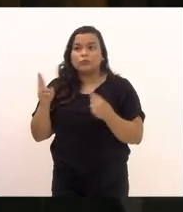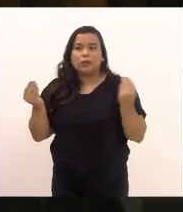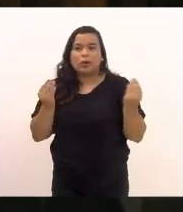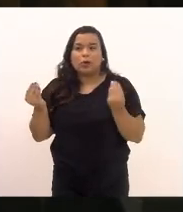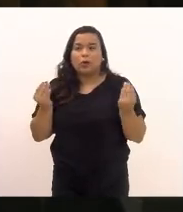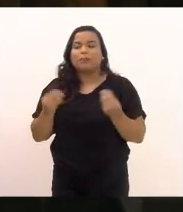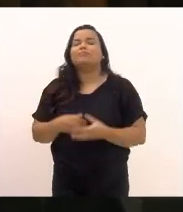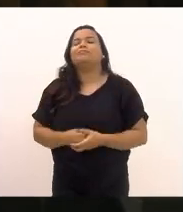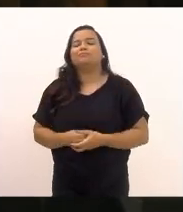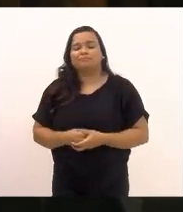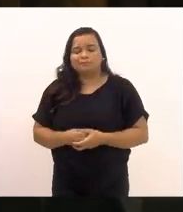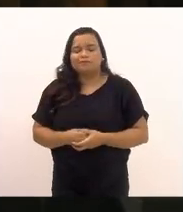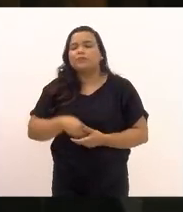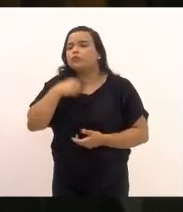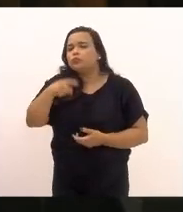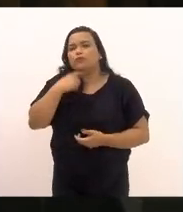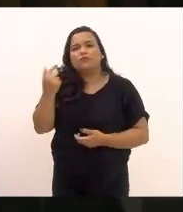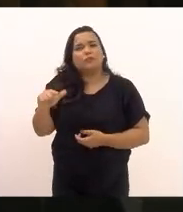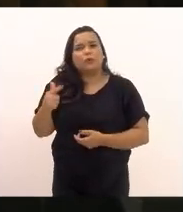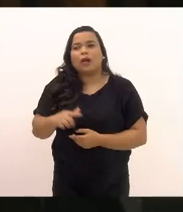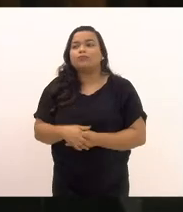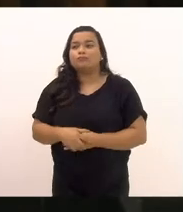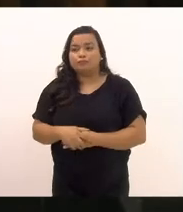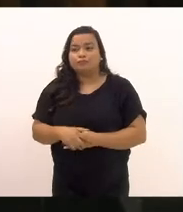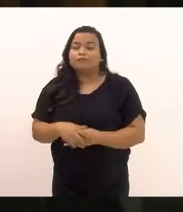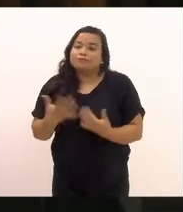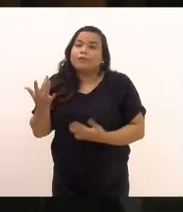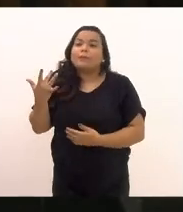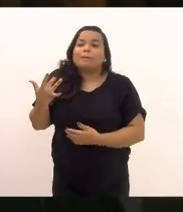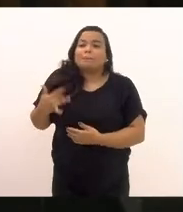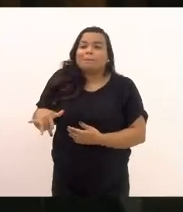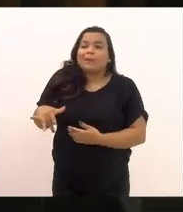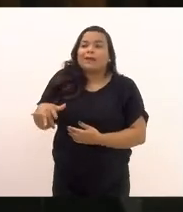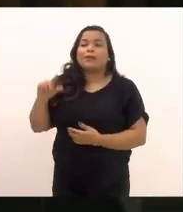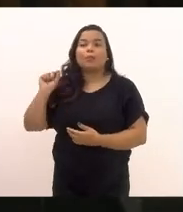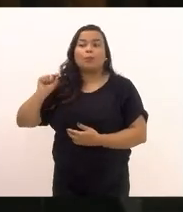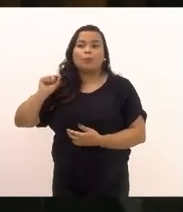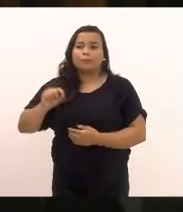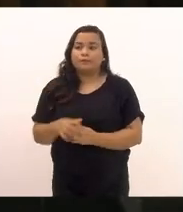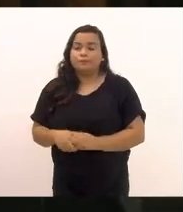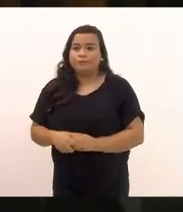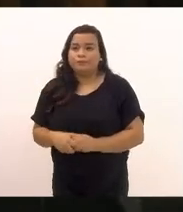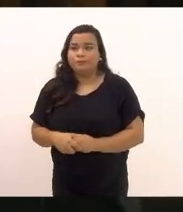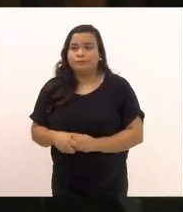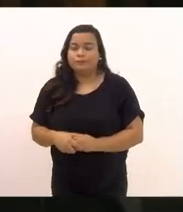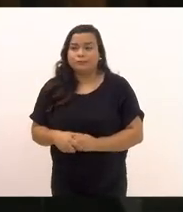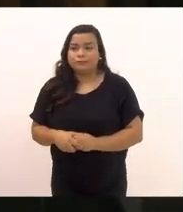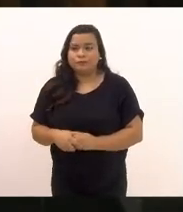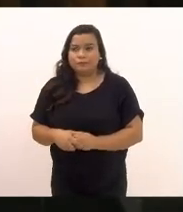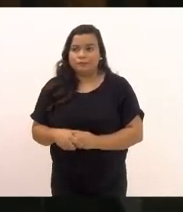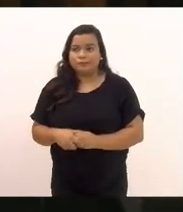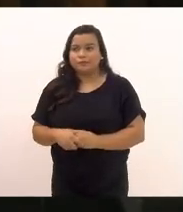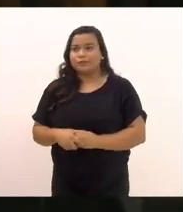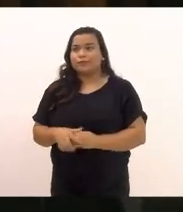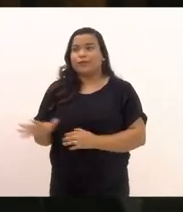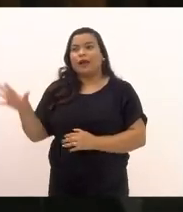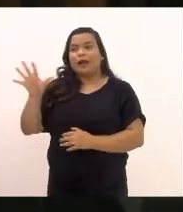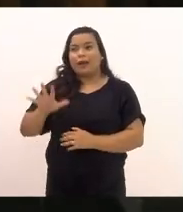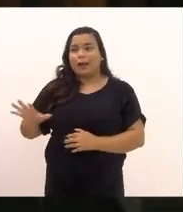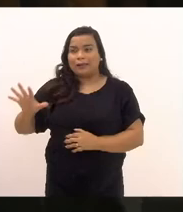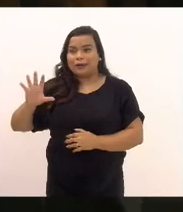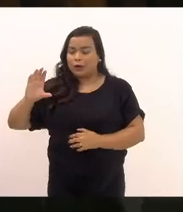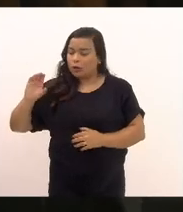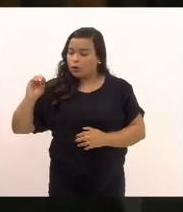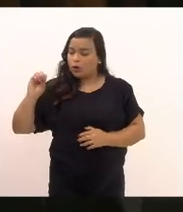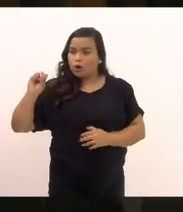Eu não tenho dúvida disso. E uma pena, pois a Costa Verde, que a gente